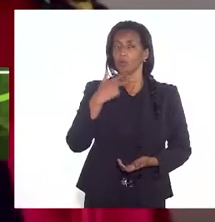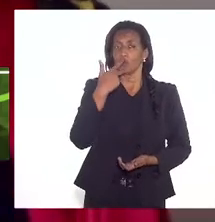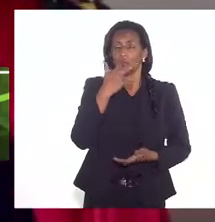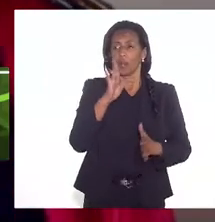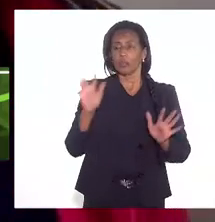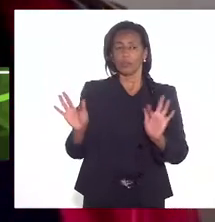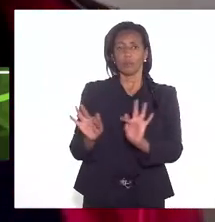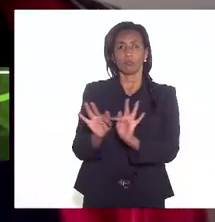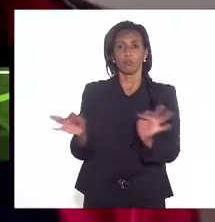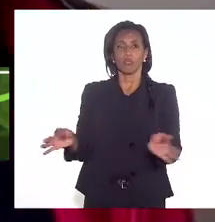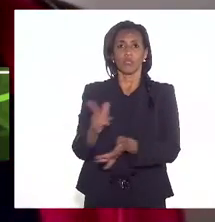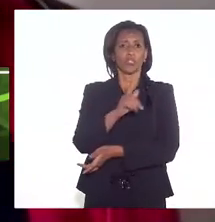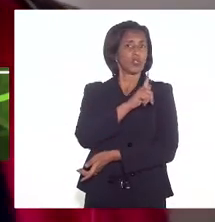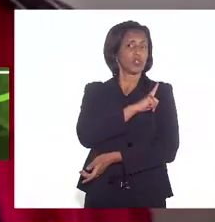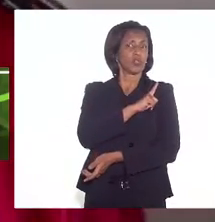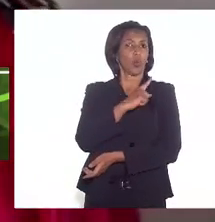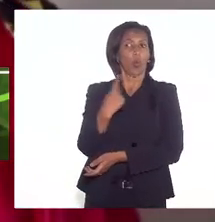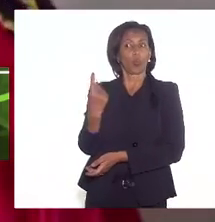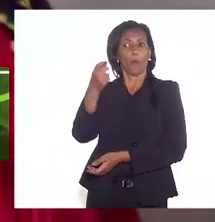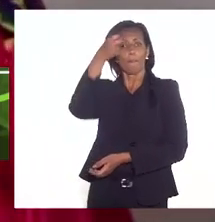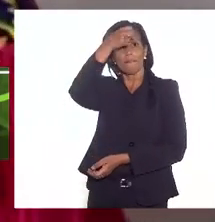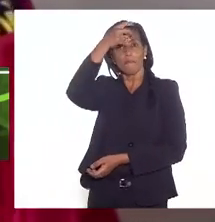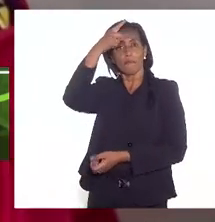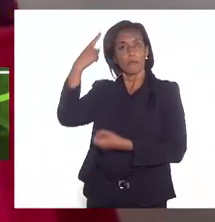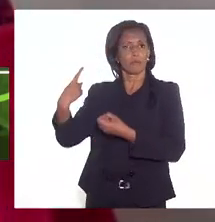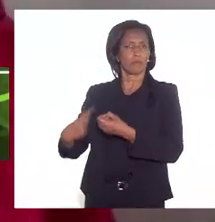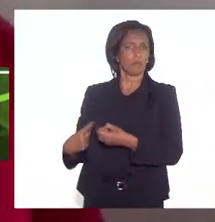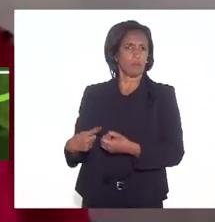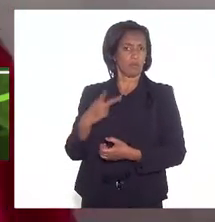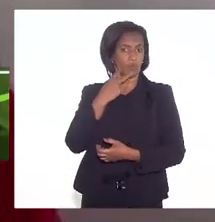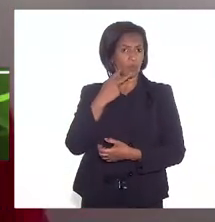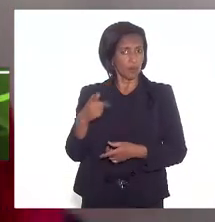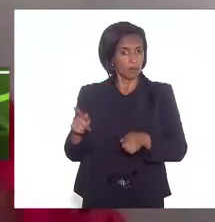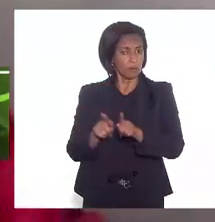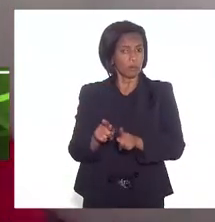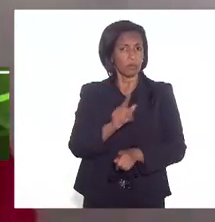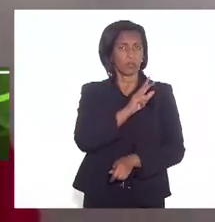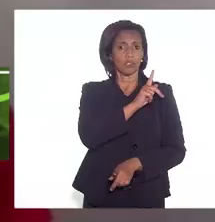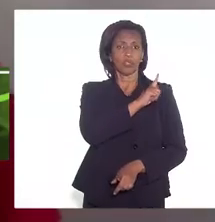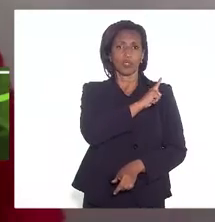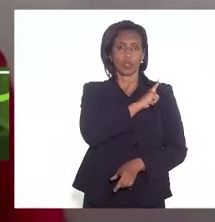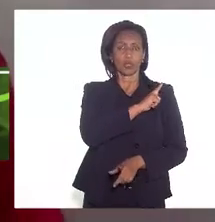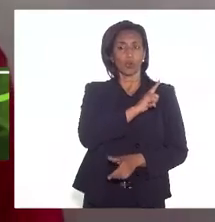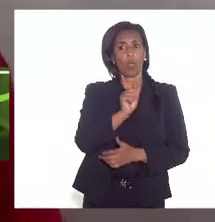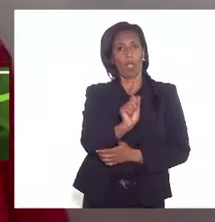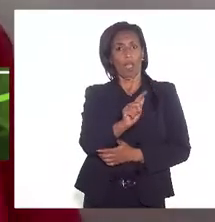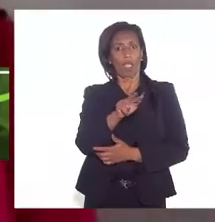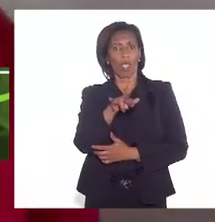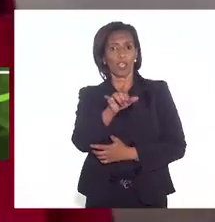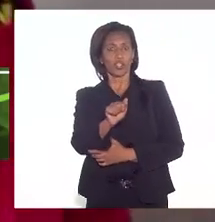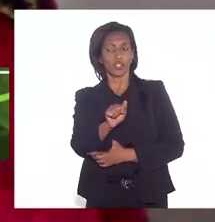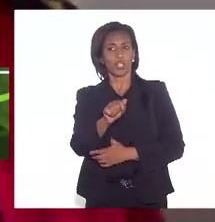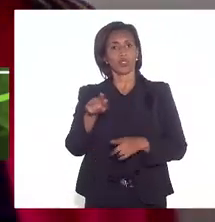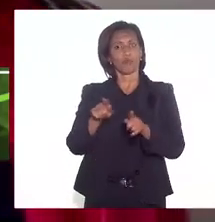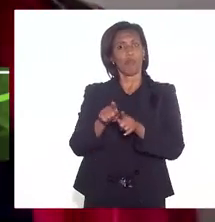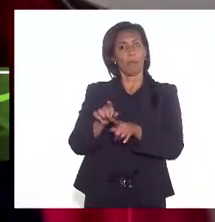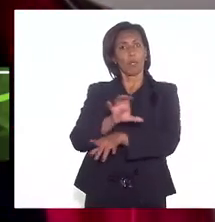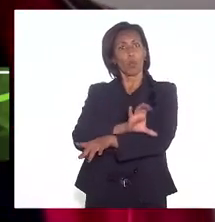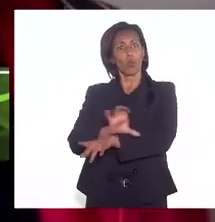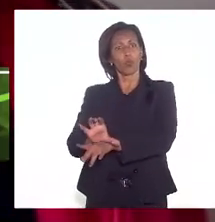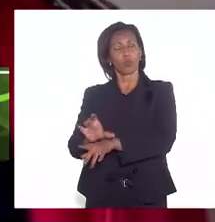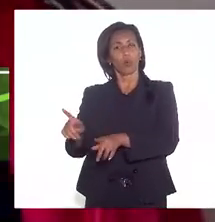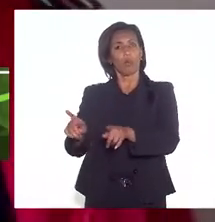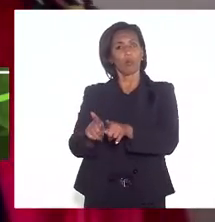só apenas dos gestores dos municípios estou falando também dos gestores do ponto de vista de agentes culturais de produtores e